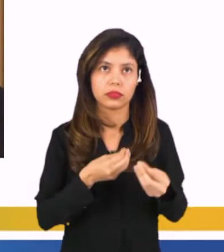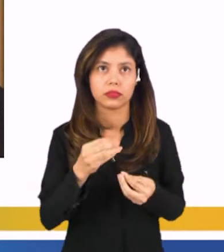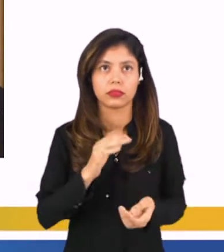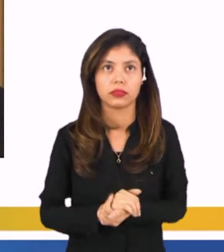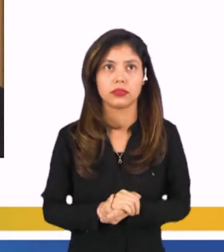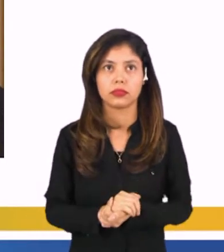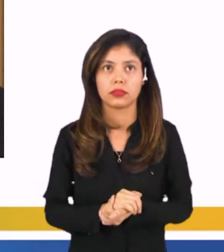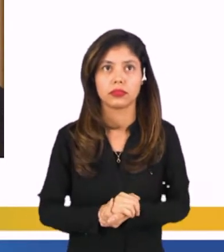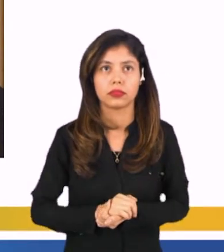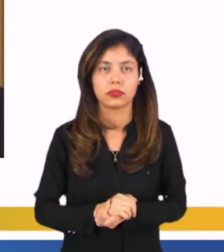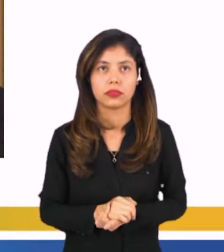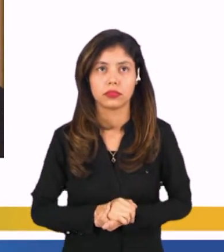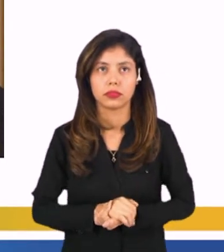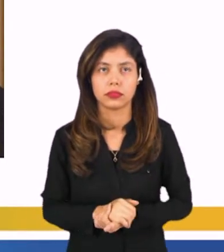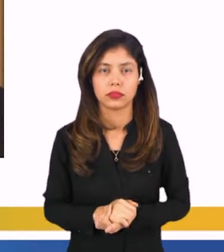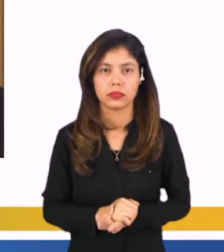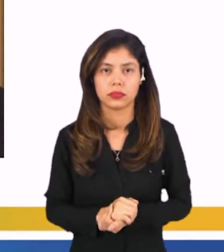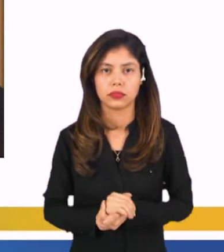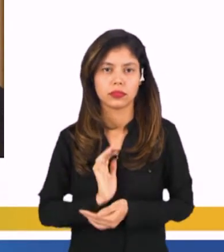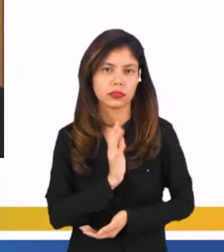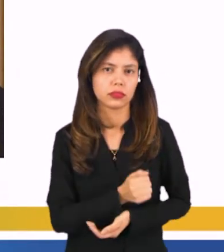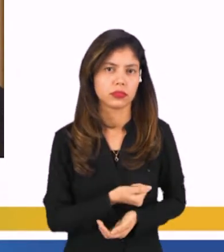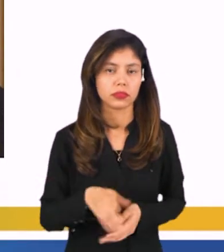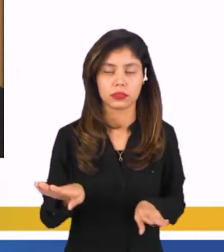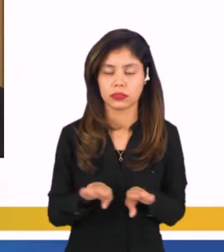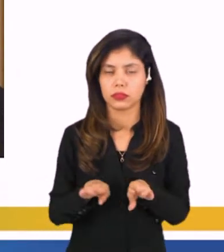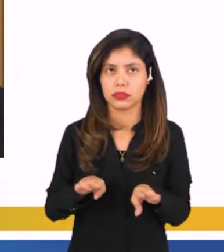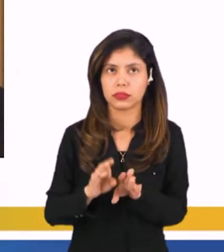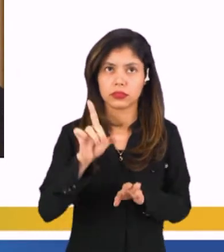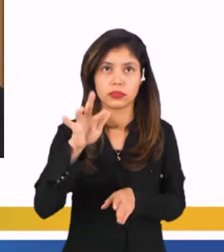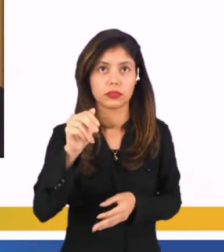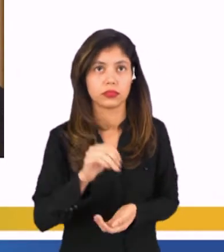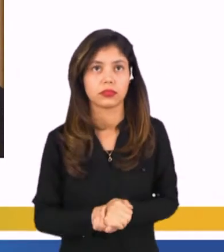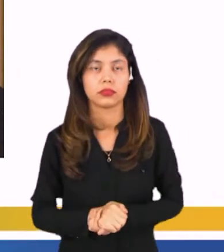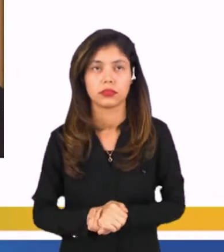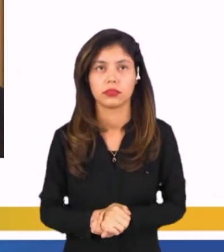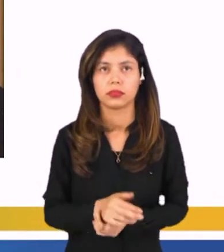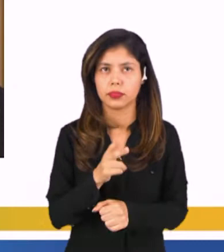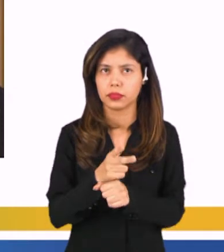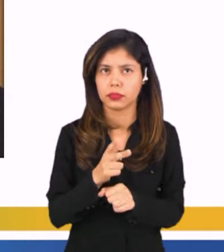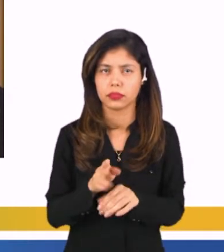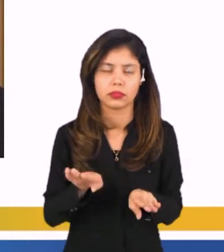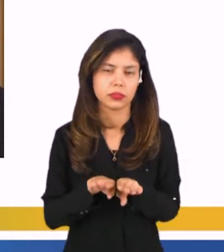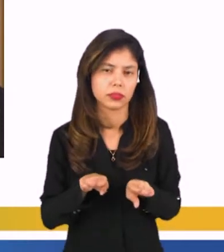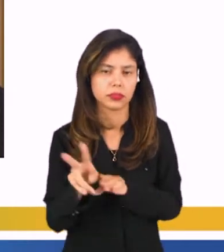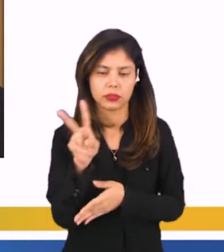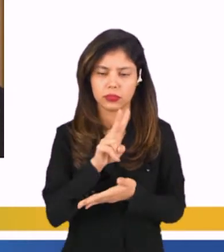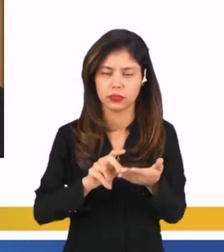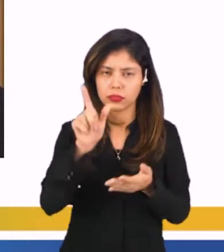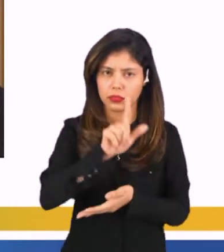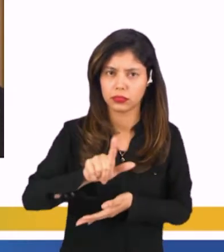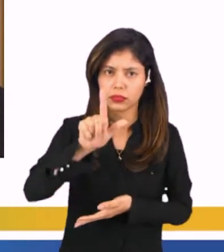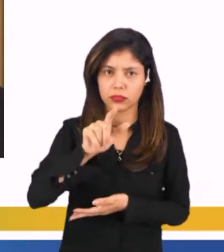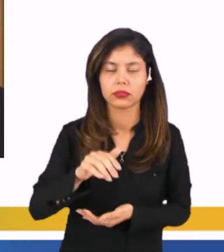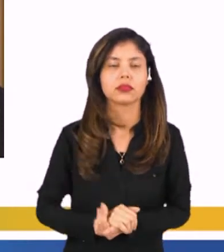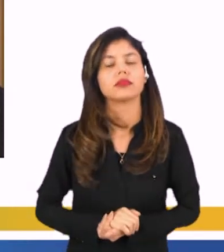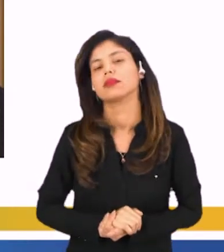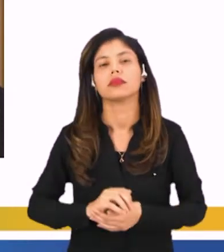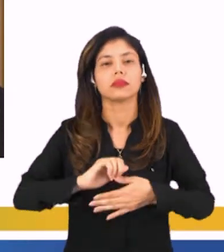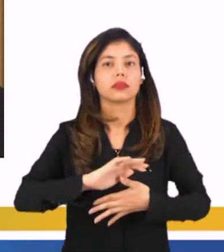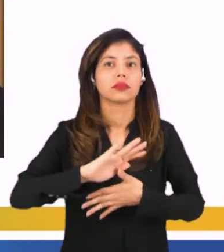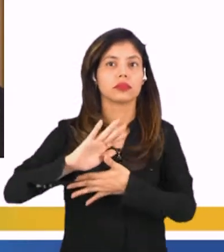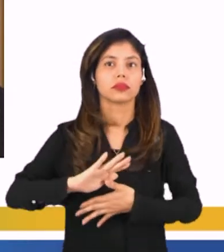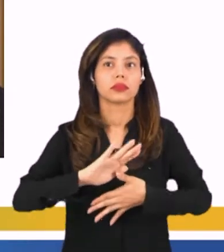100 años de soledad y Amor en tiempos de cólera, Gabo reinventó la literatura latinoamericana